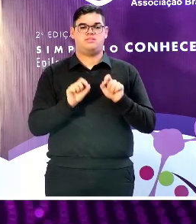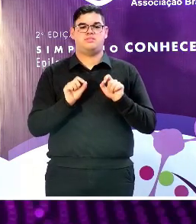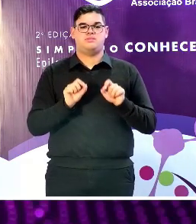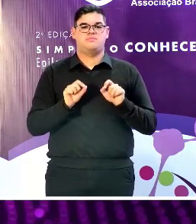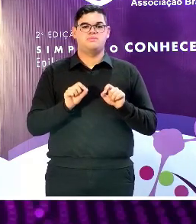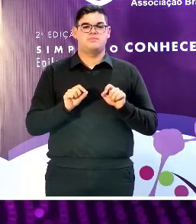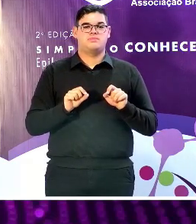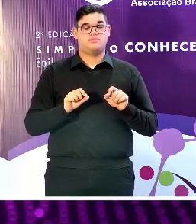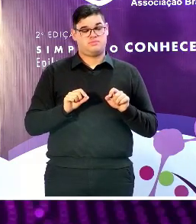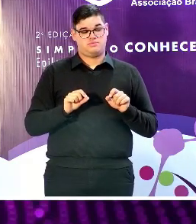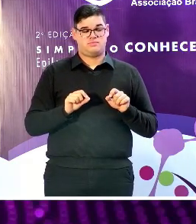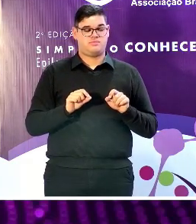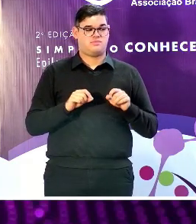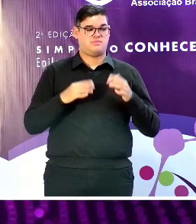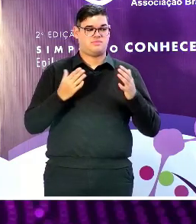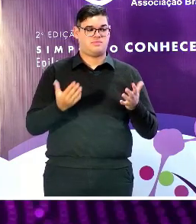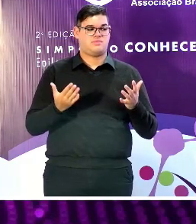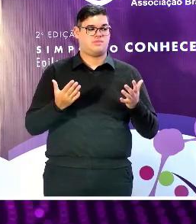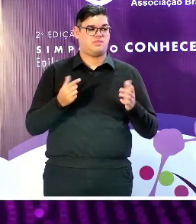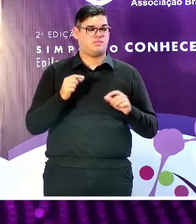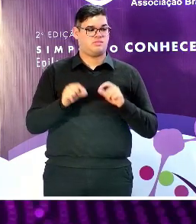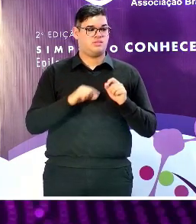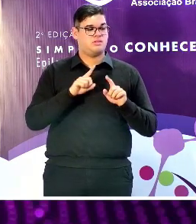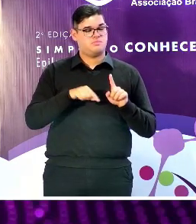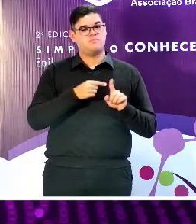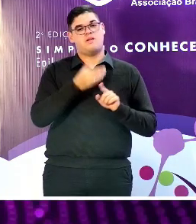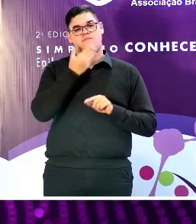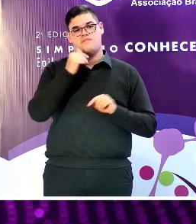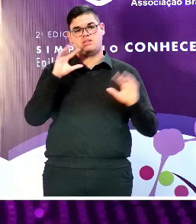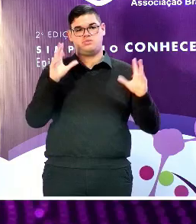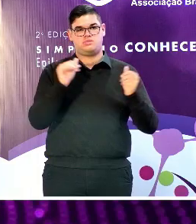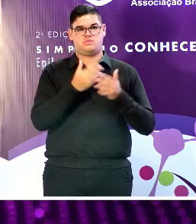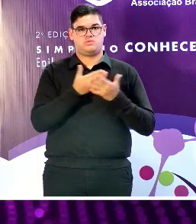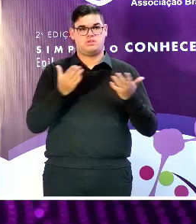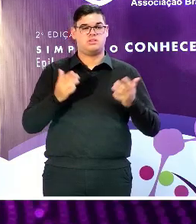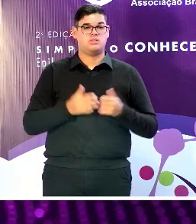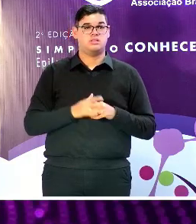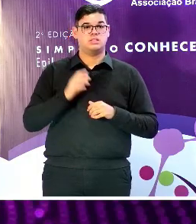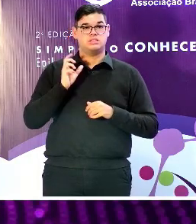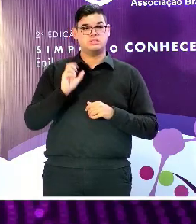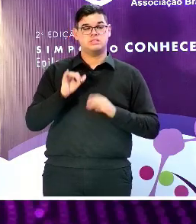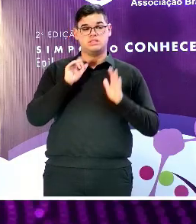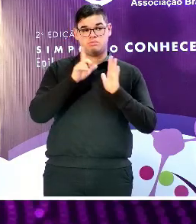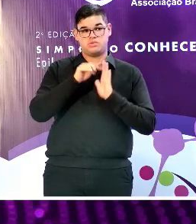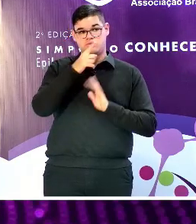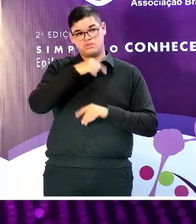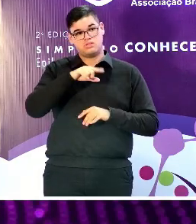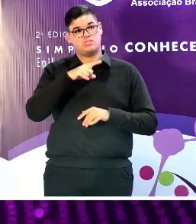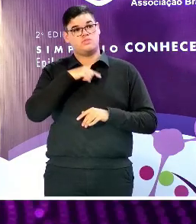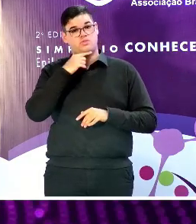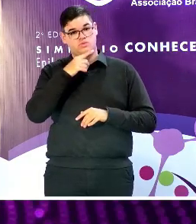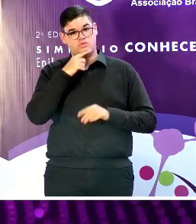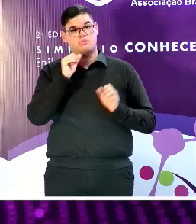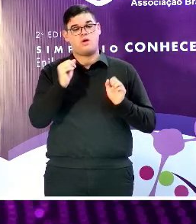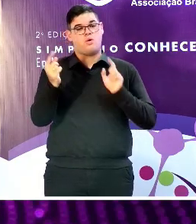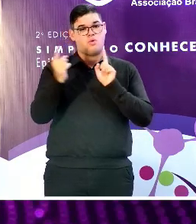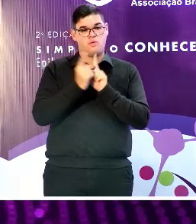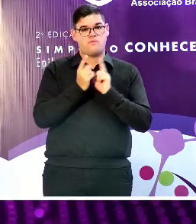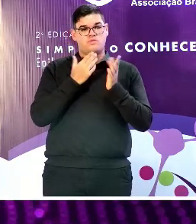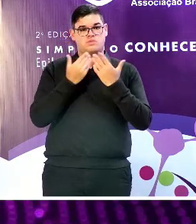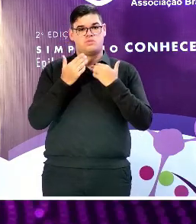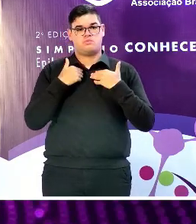que fique mais fácil para todos. Se depois alguém tiver alguma dúvida, pode conversar comigo,